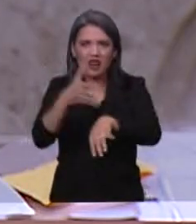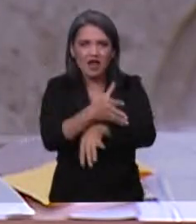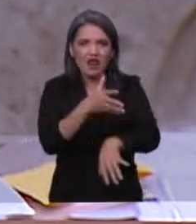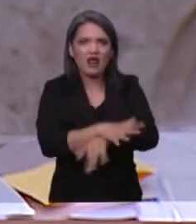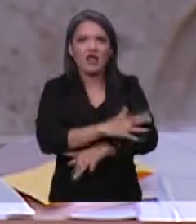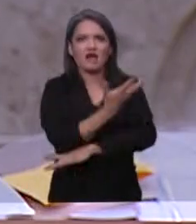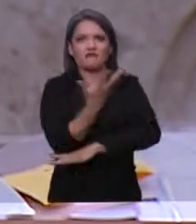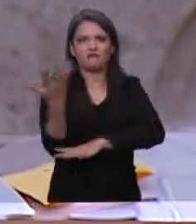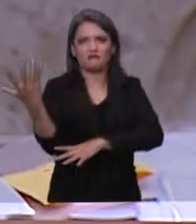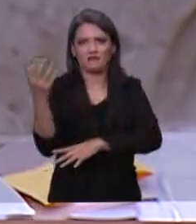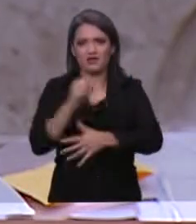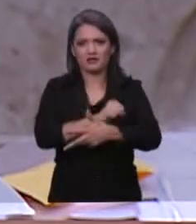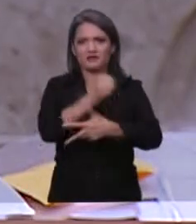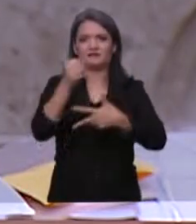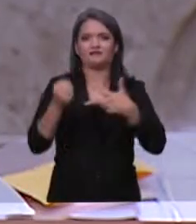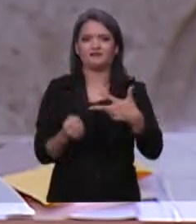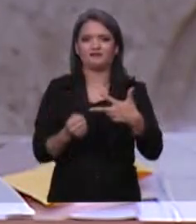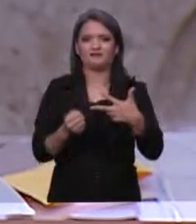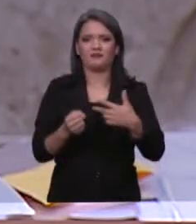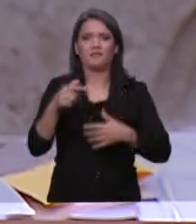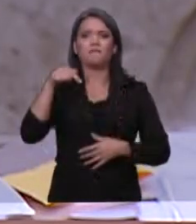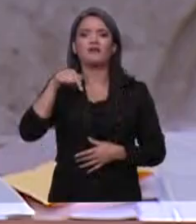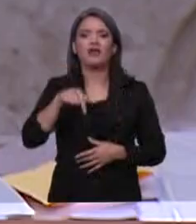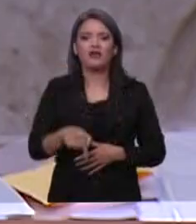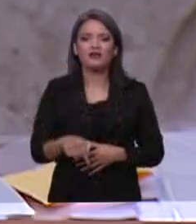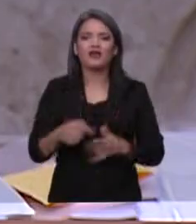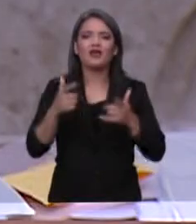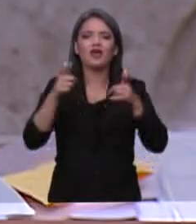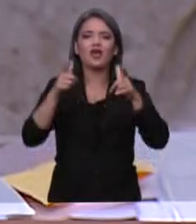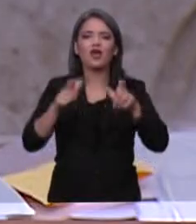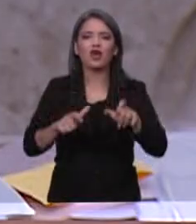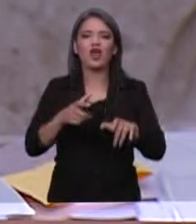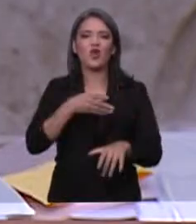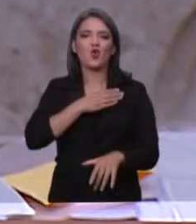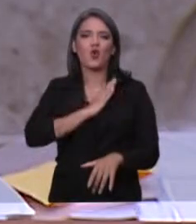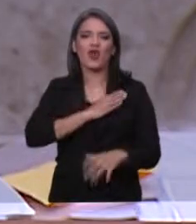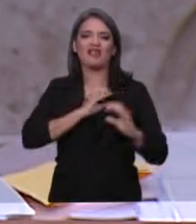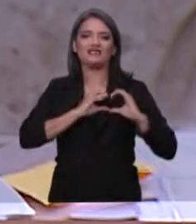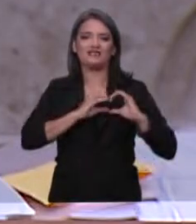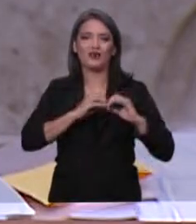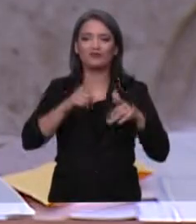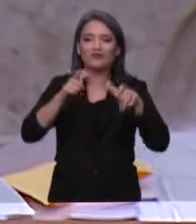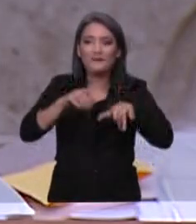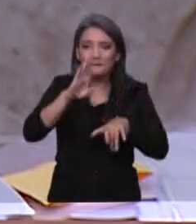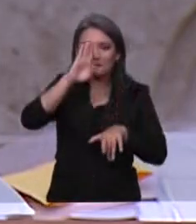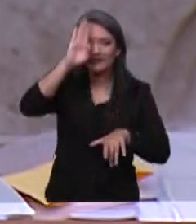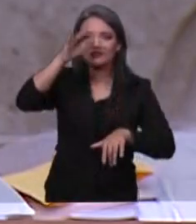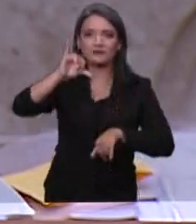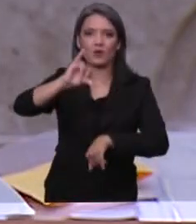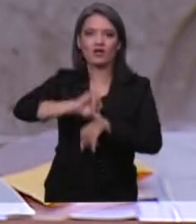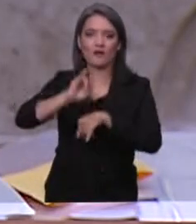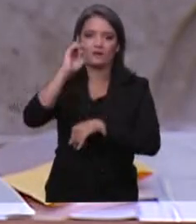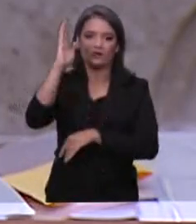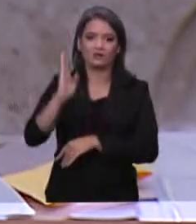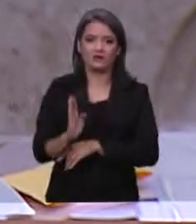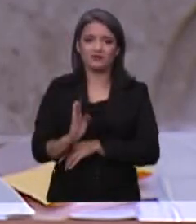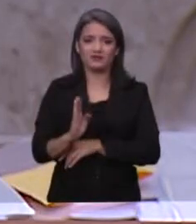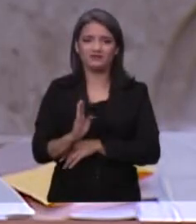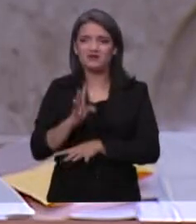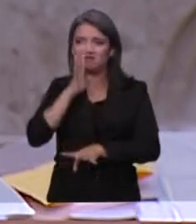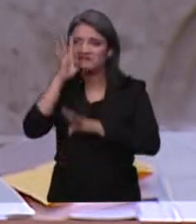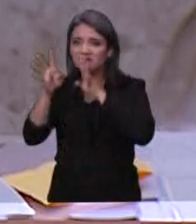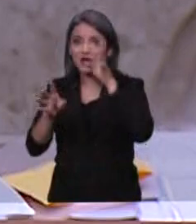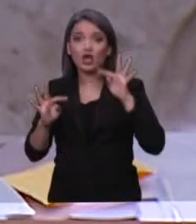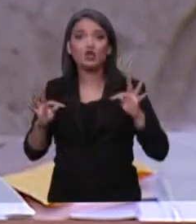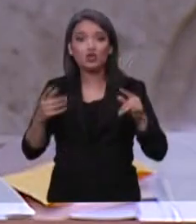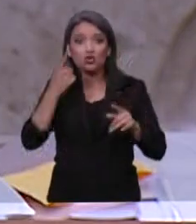Poderes, coração da capital do nosso país, e destruiu o que